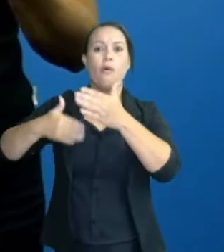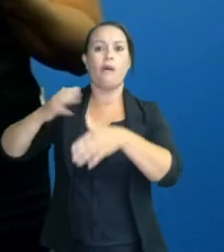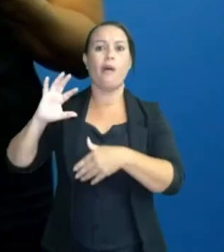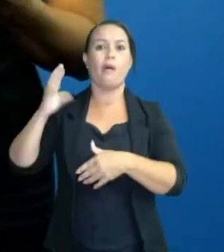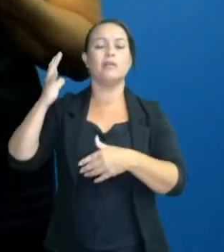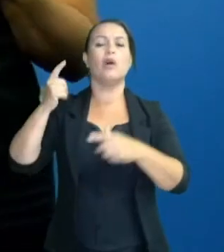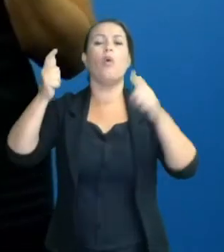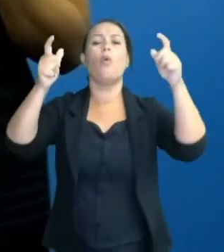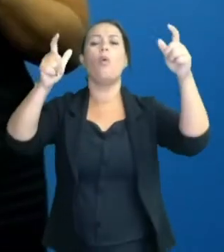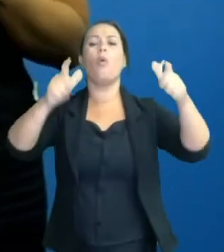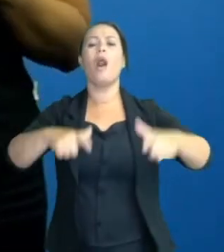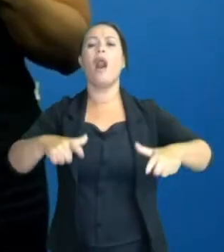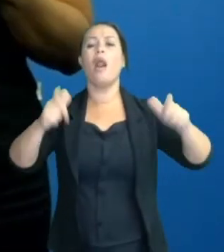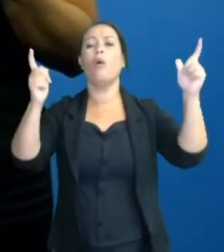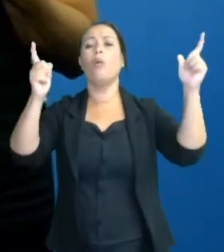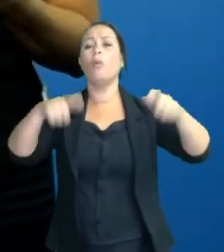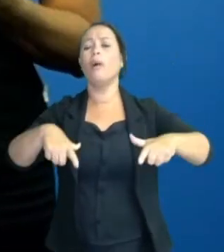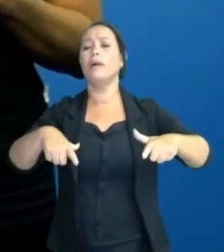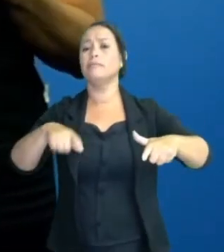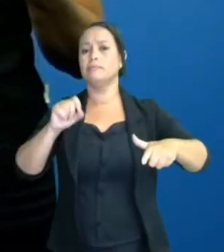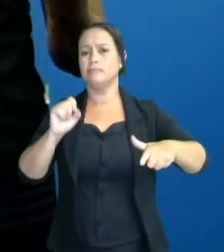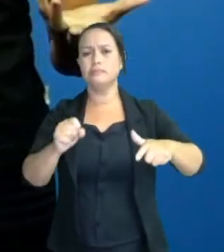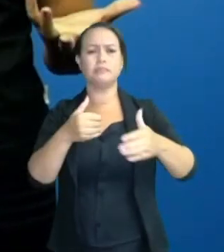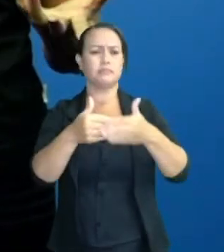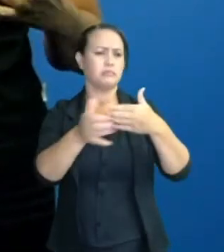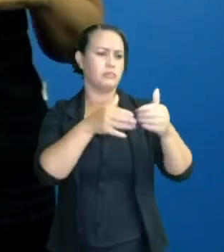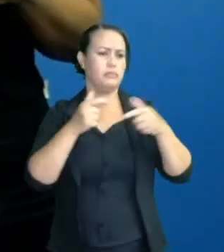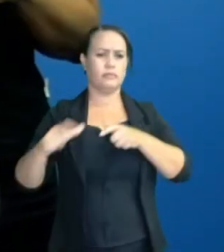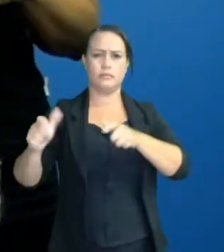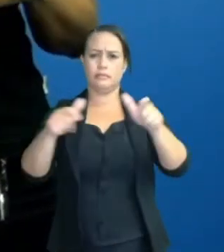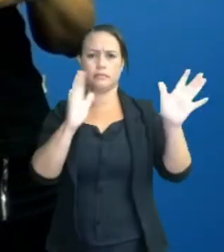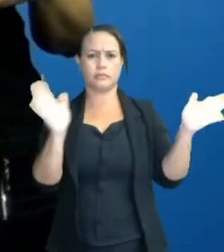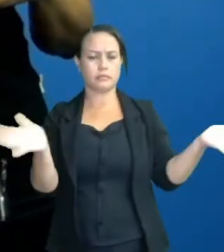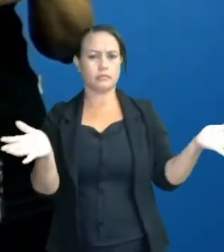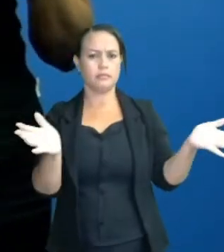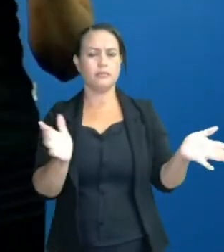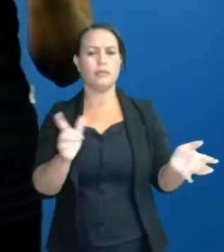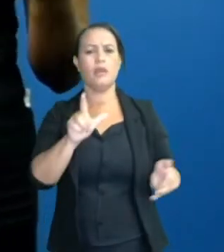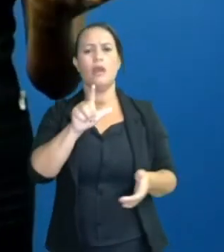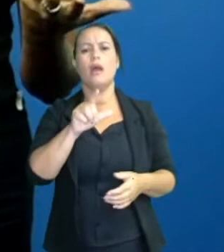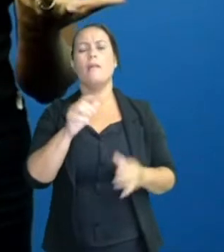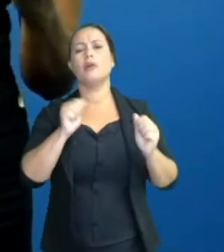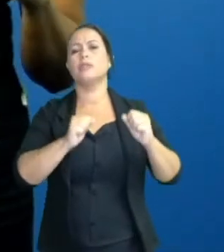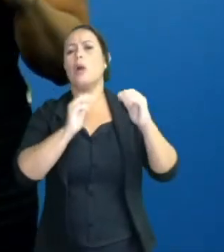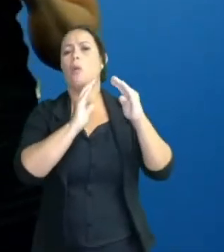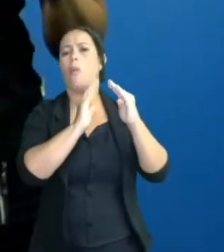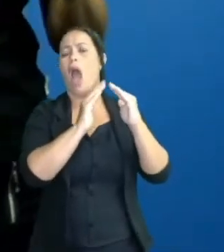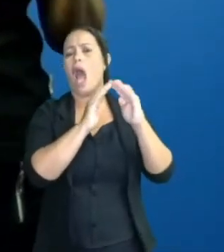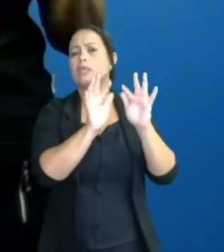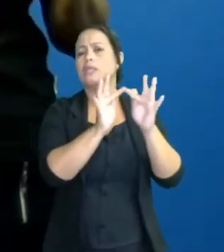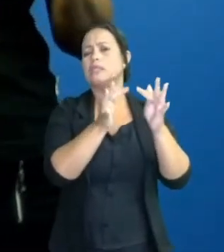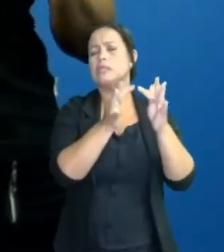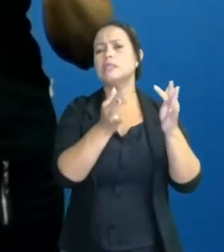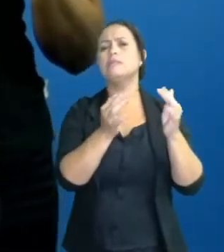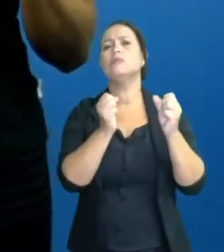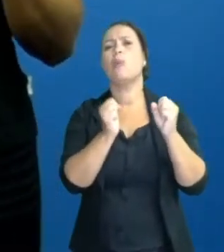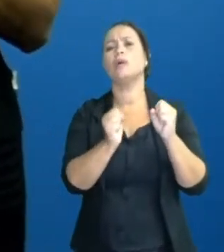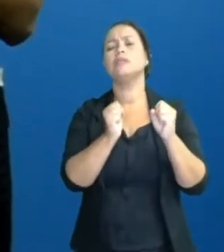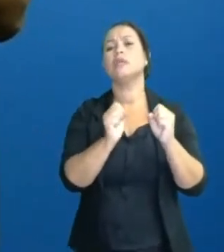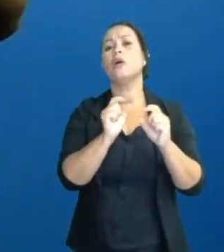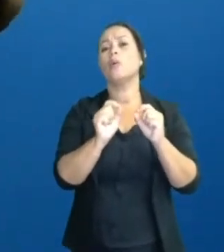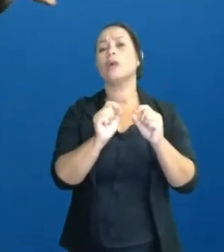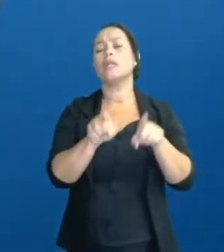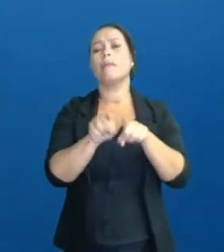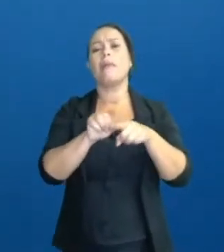O lugar que pode ser qualquer lugar. Pode ser numa cabana, pode ser